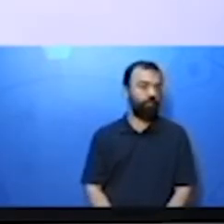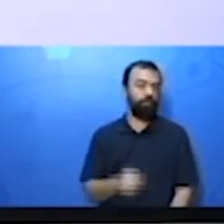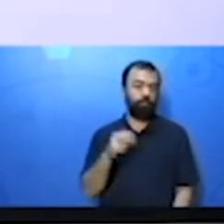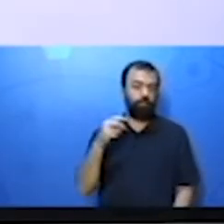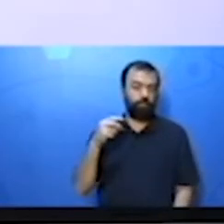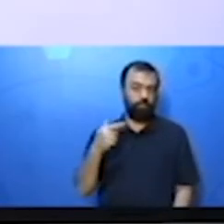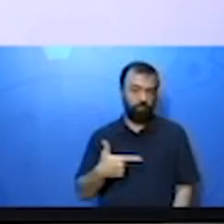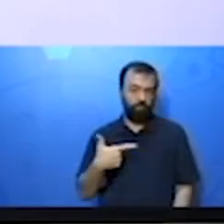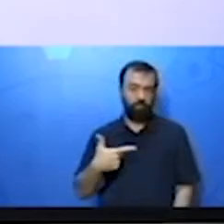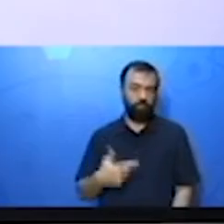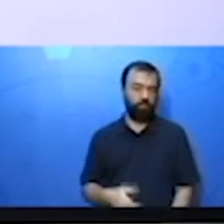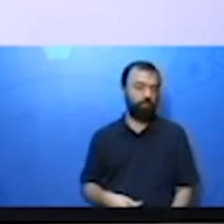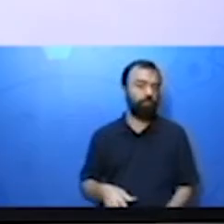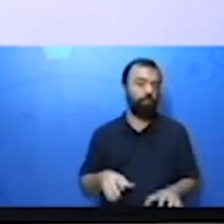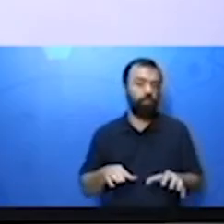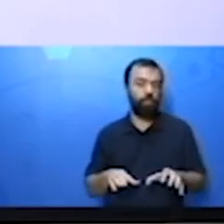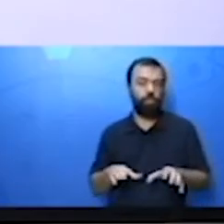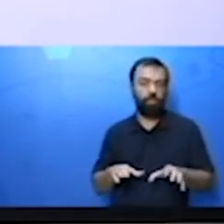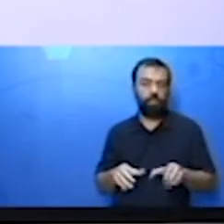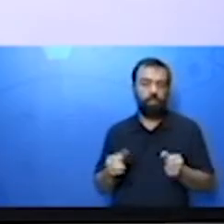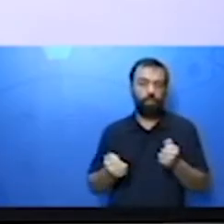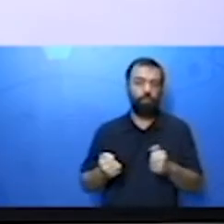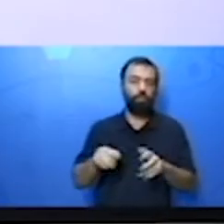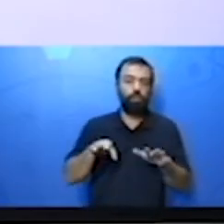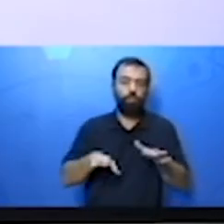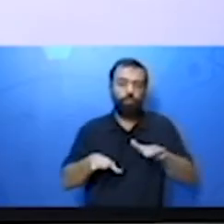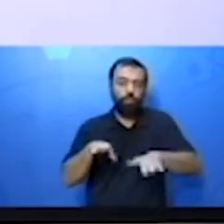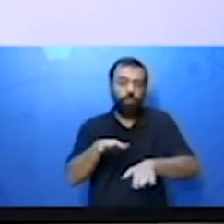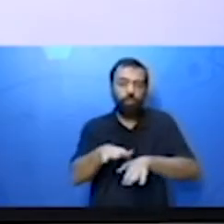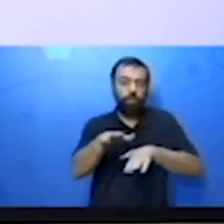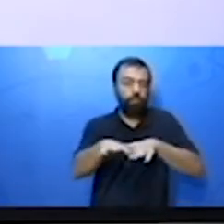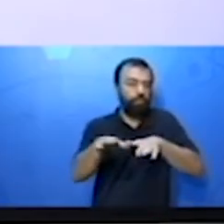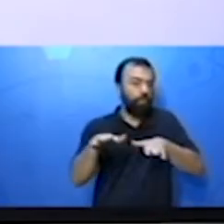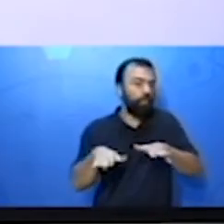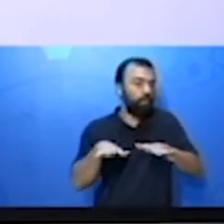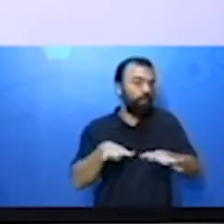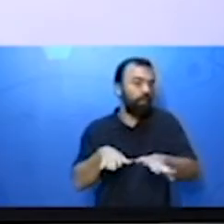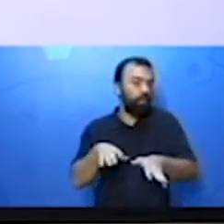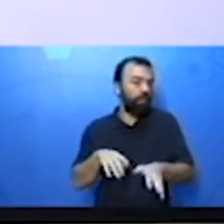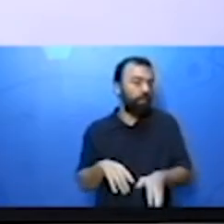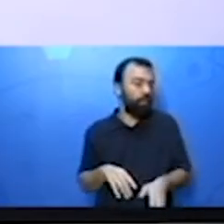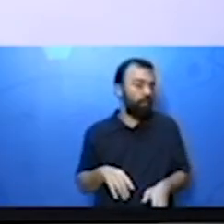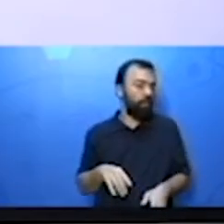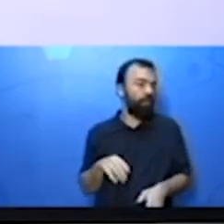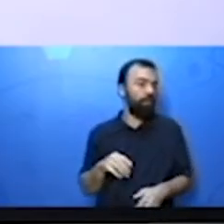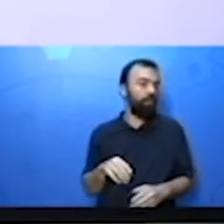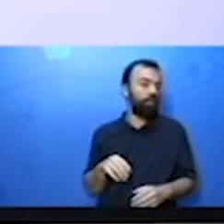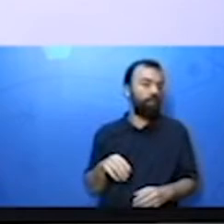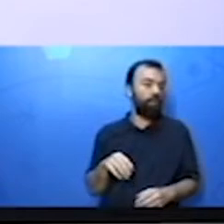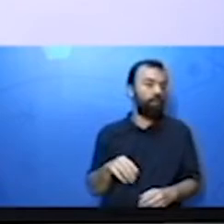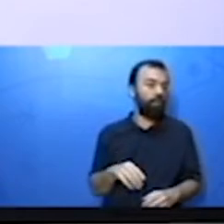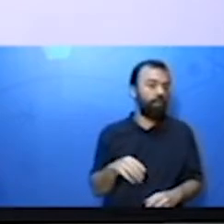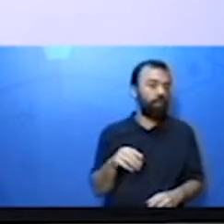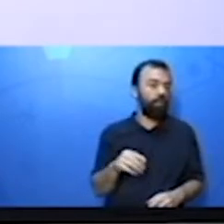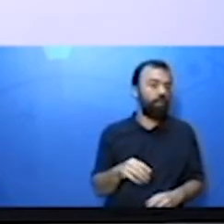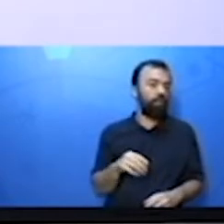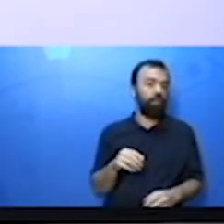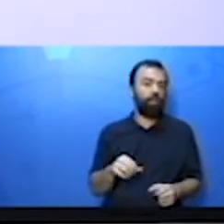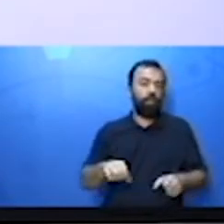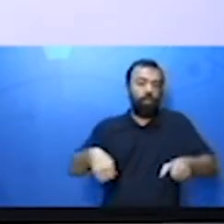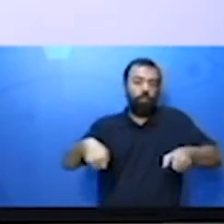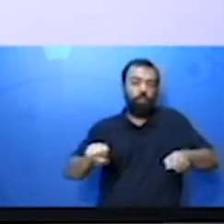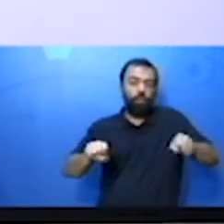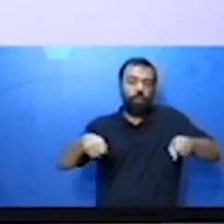Dois. Em um estacionamento cabem 356 motos e o triplo. Triplo, quando eu falo